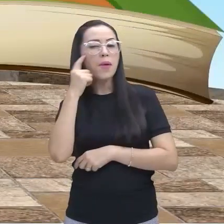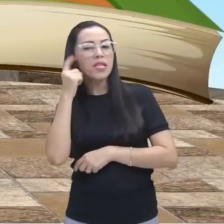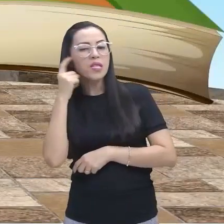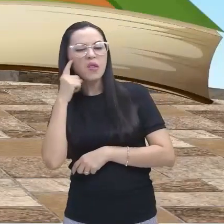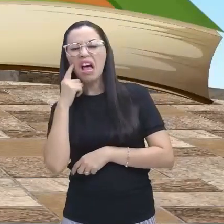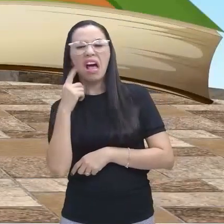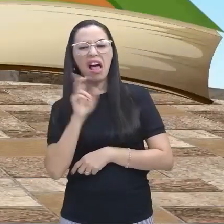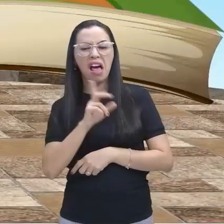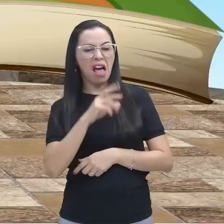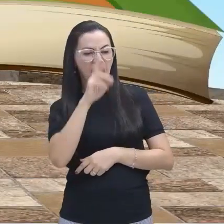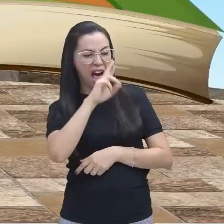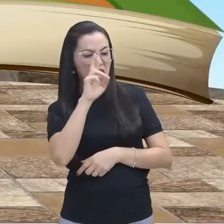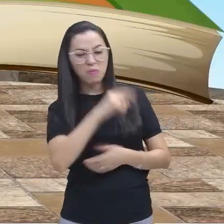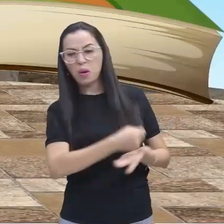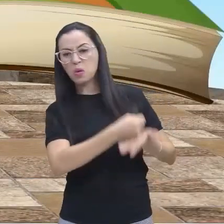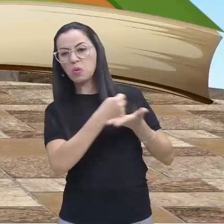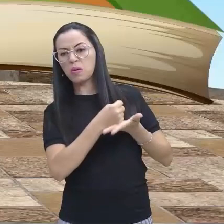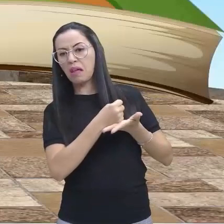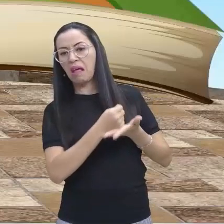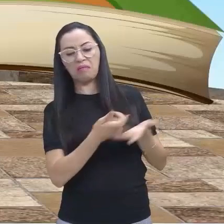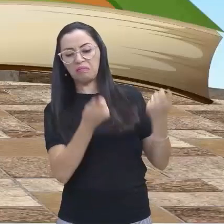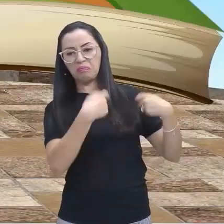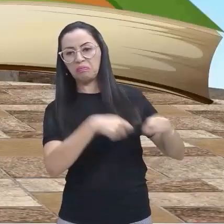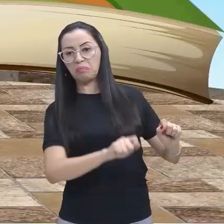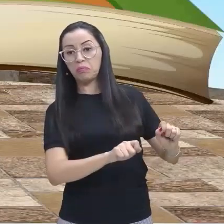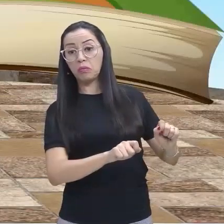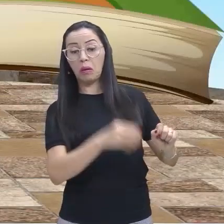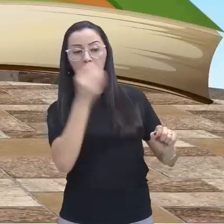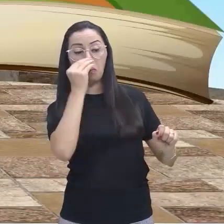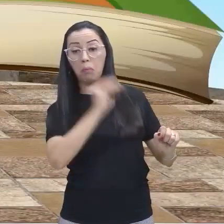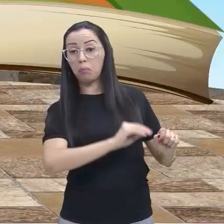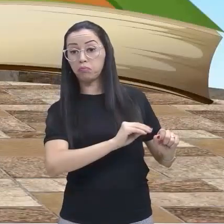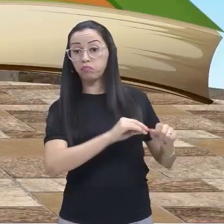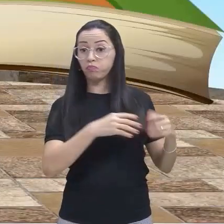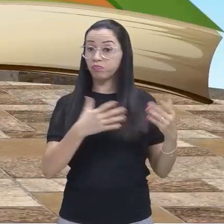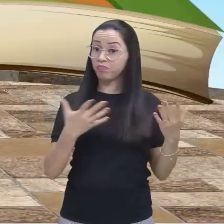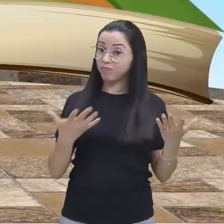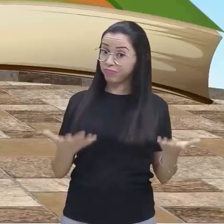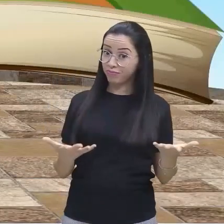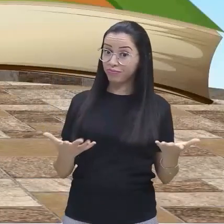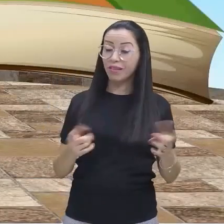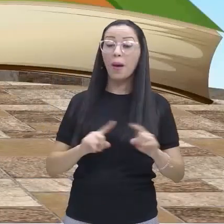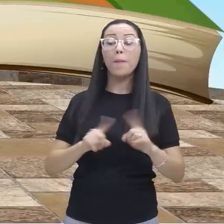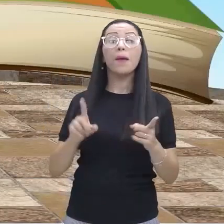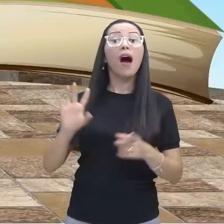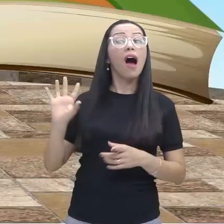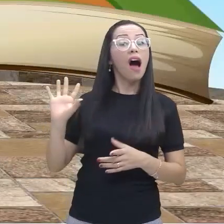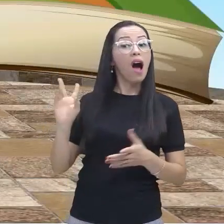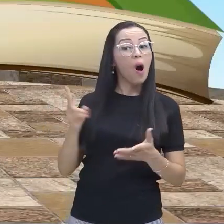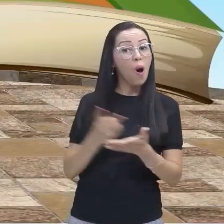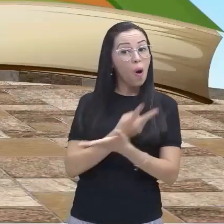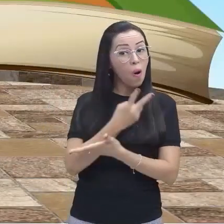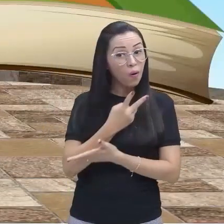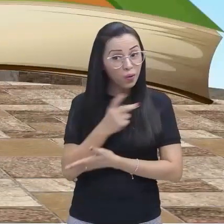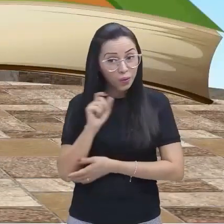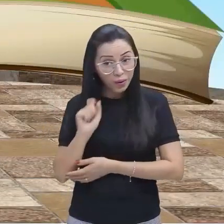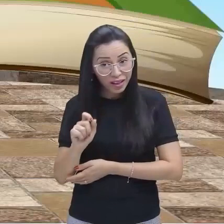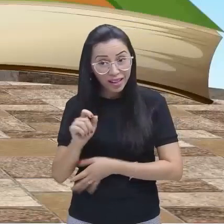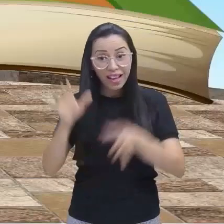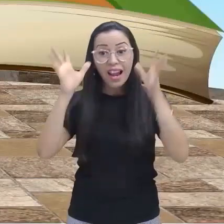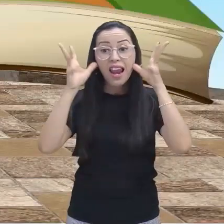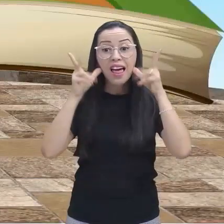E a gente percebeu, então, que ele precisou do ratinho e o ratinho salvou a